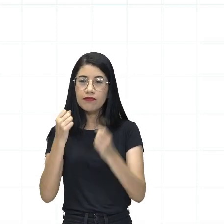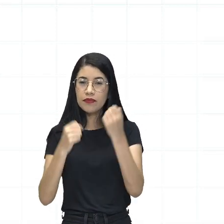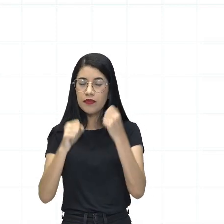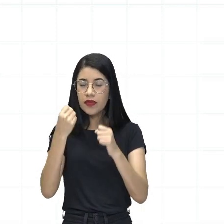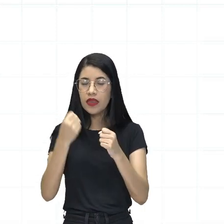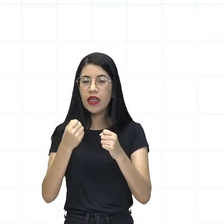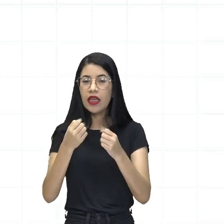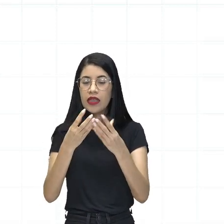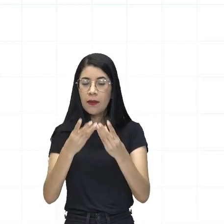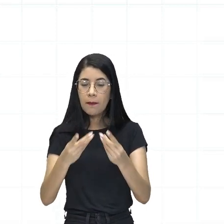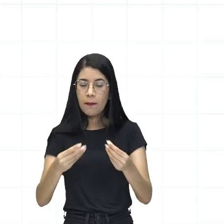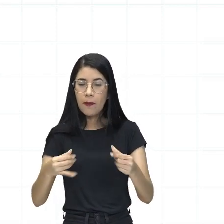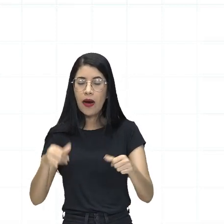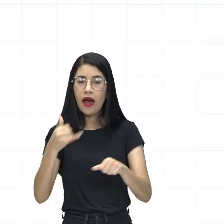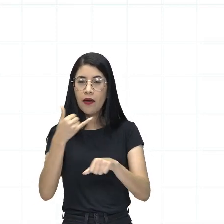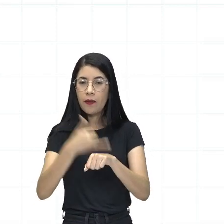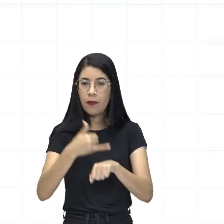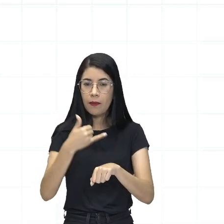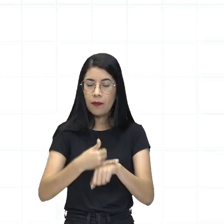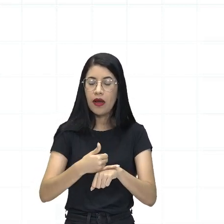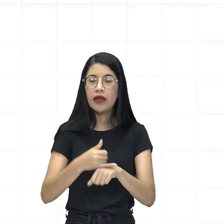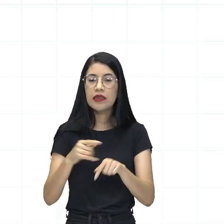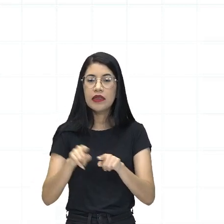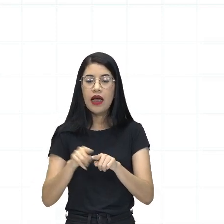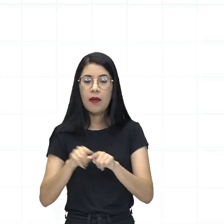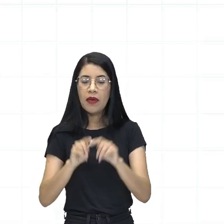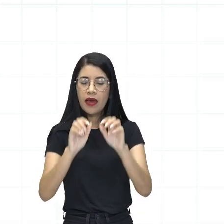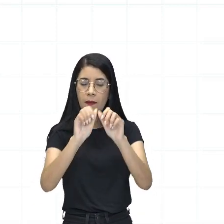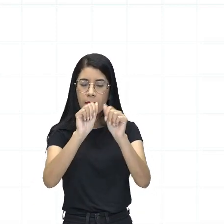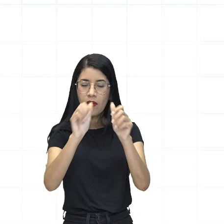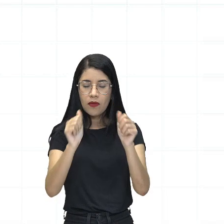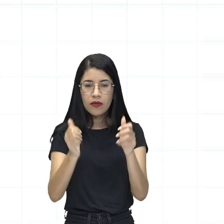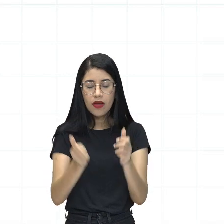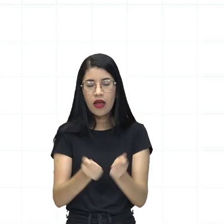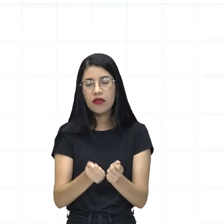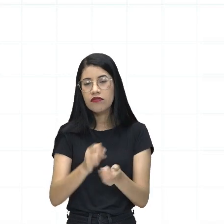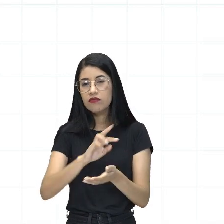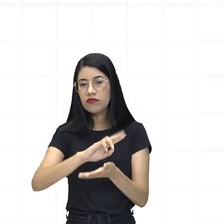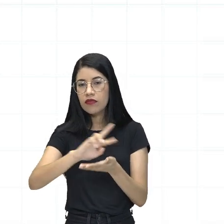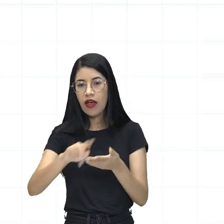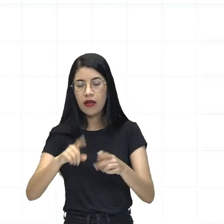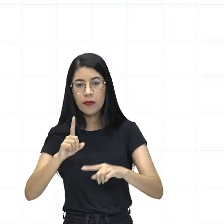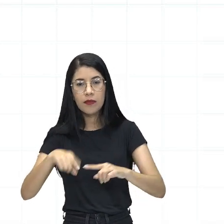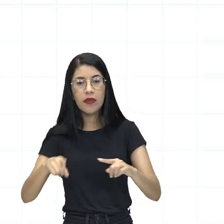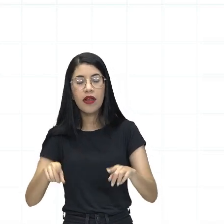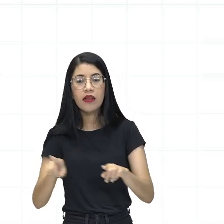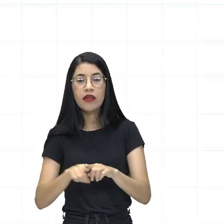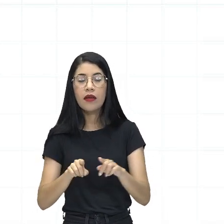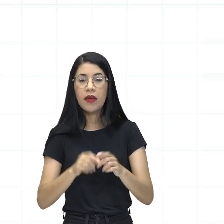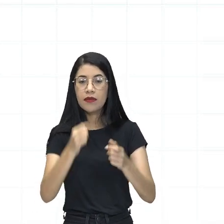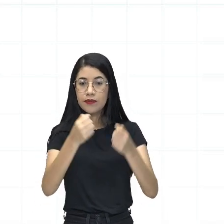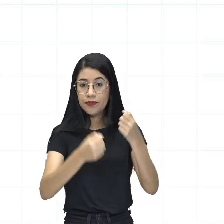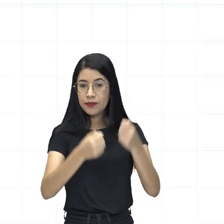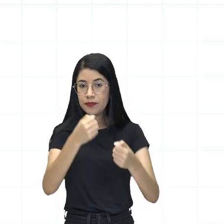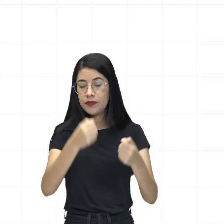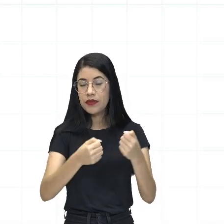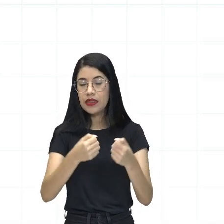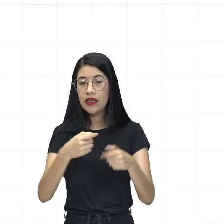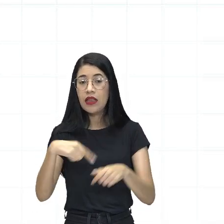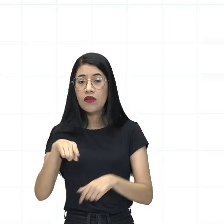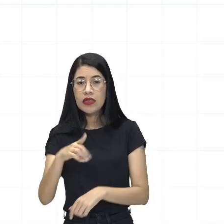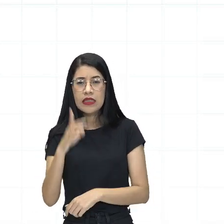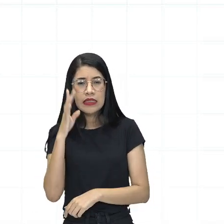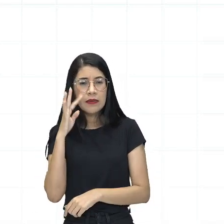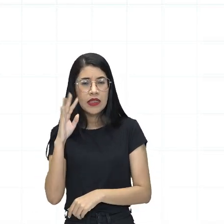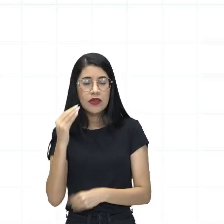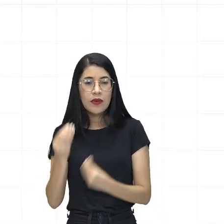e moldagem de vários equipamentos, a indústria automobilística, imaginem vocês,